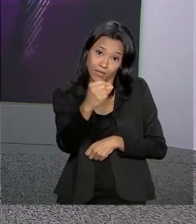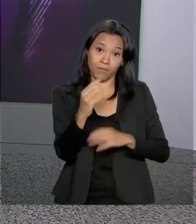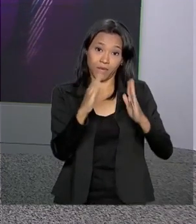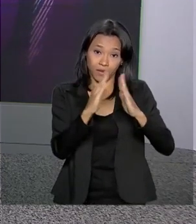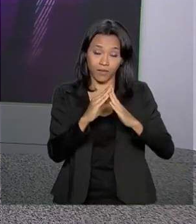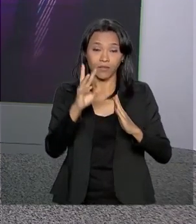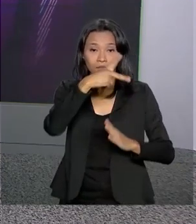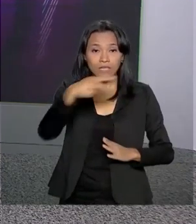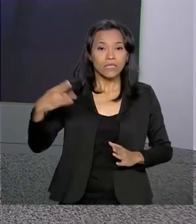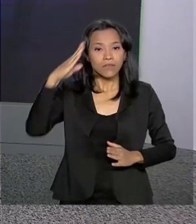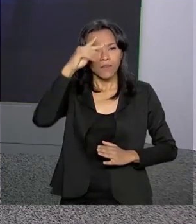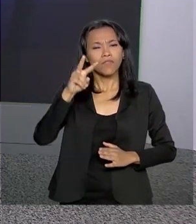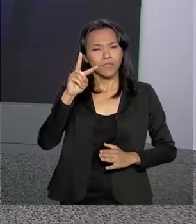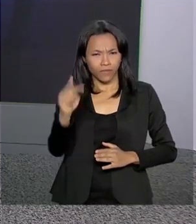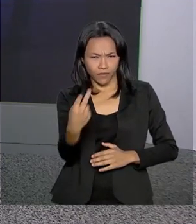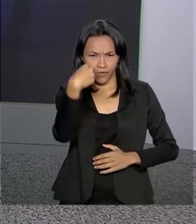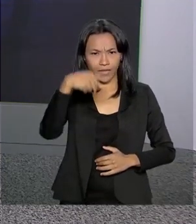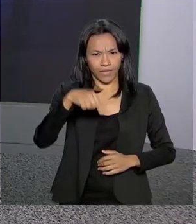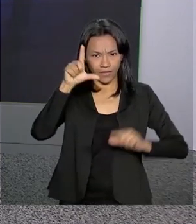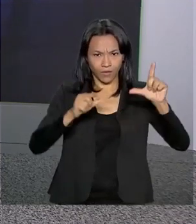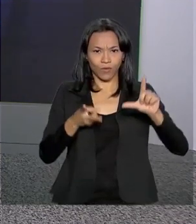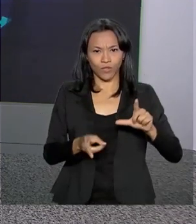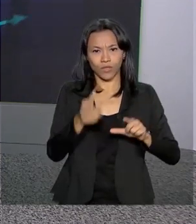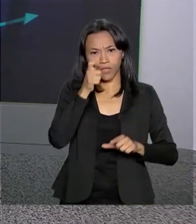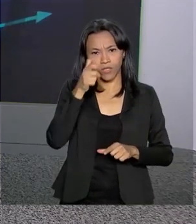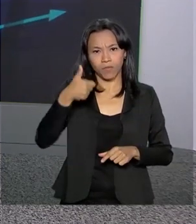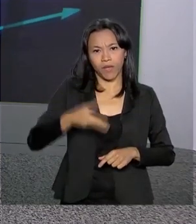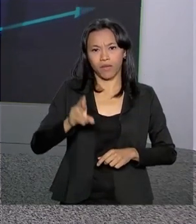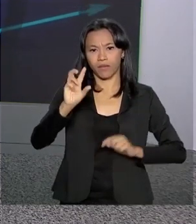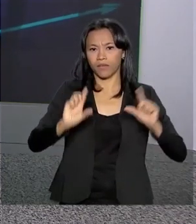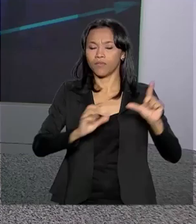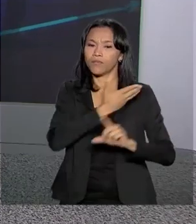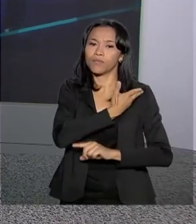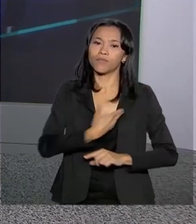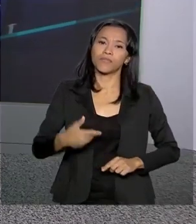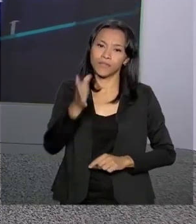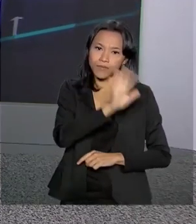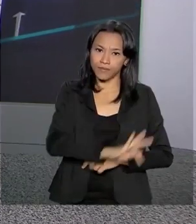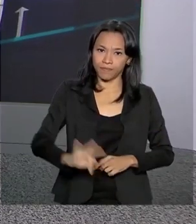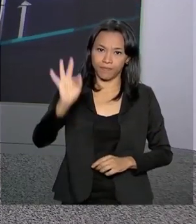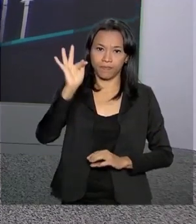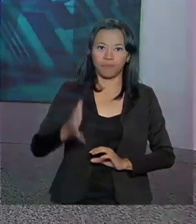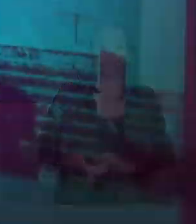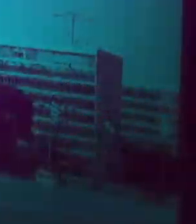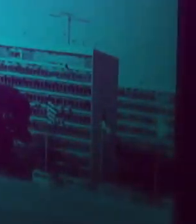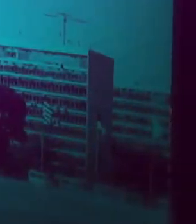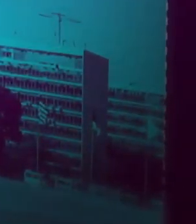acompanha ao longo da nossa programação. Continue com a gente na NBR, a TV do Governo Federal.